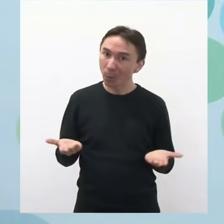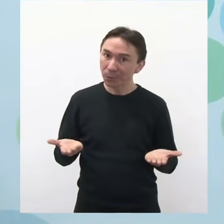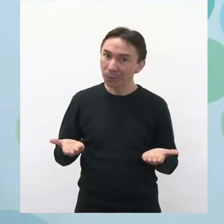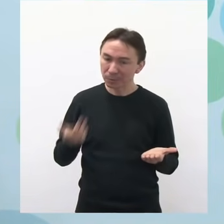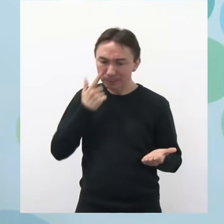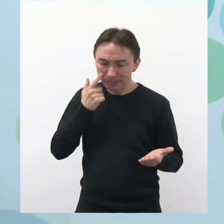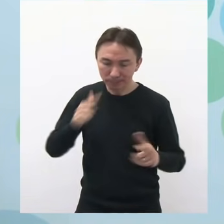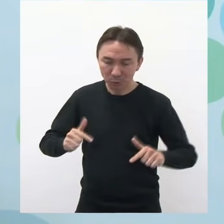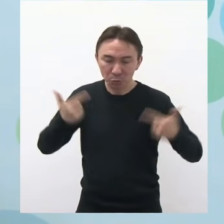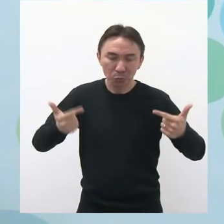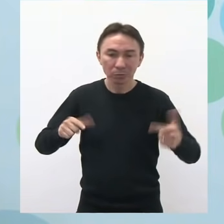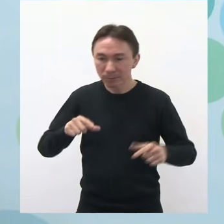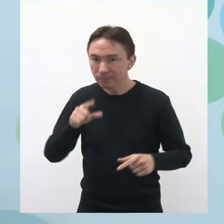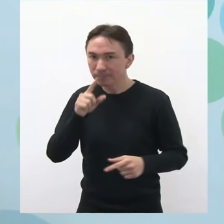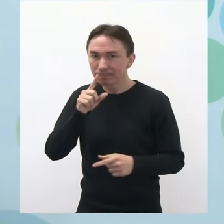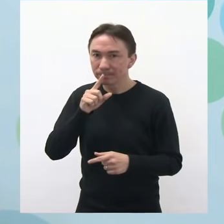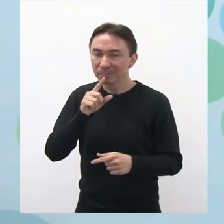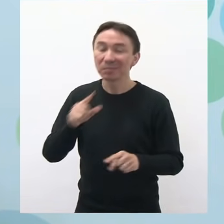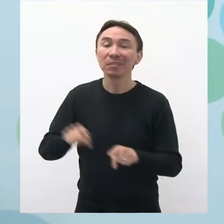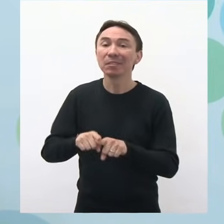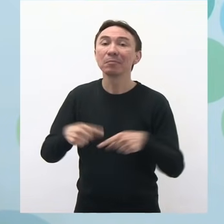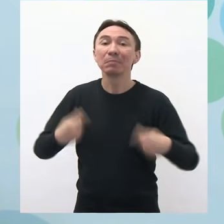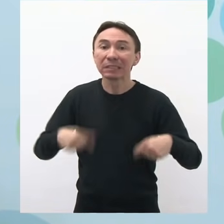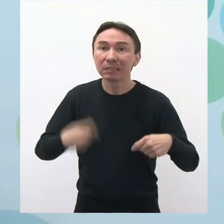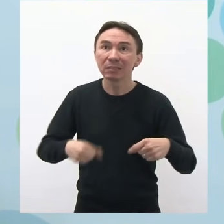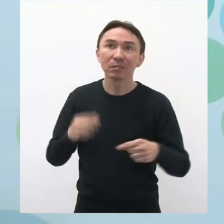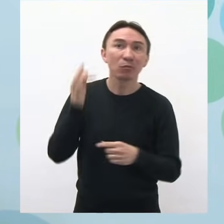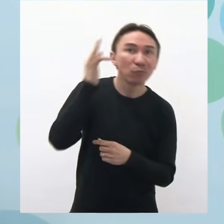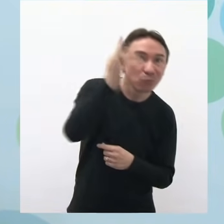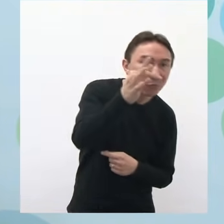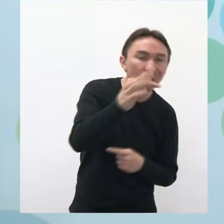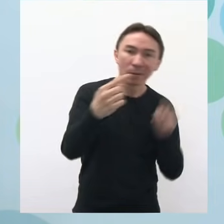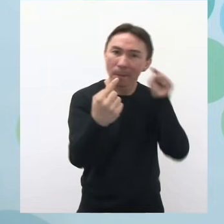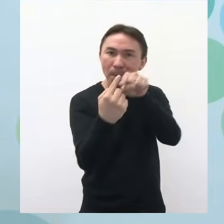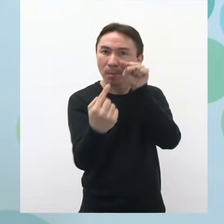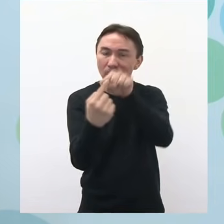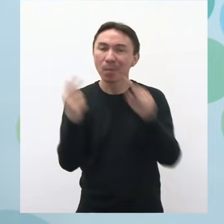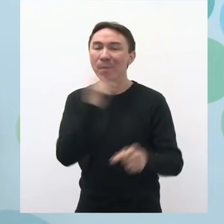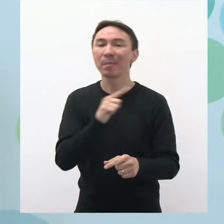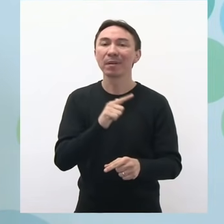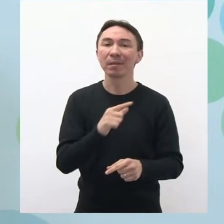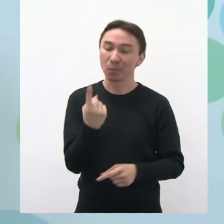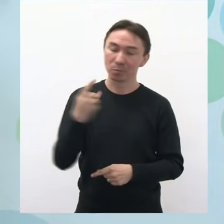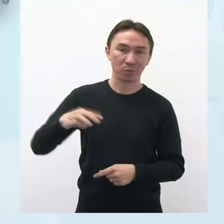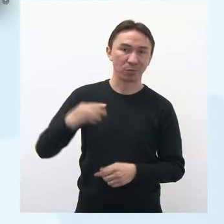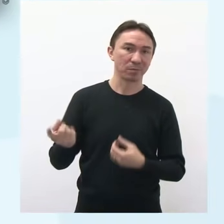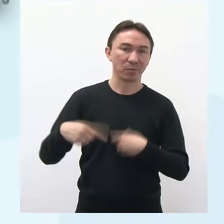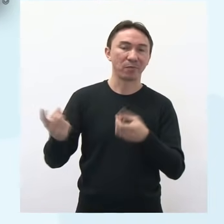seus objetivos no futuro? Nós teremos aí mais um minutinho e já voltamos.